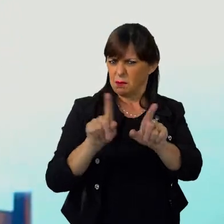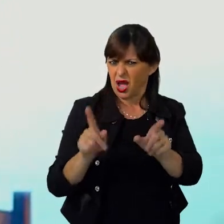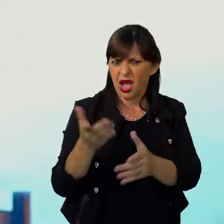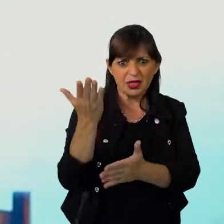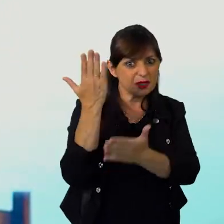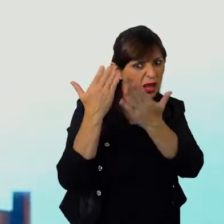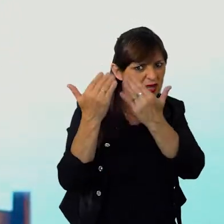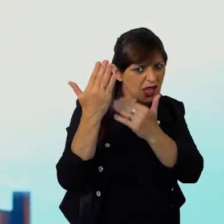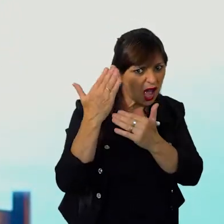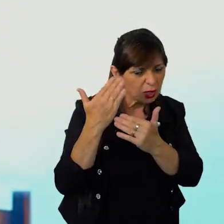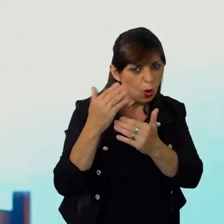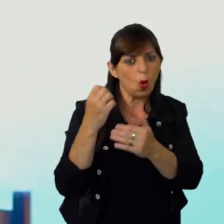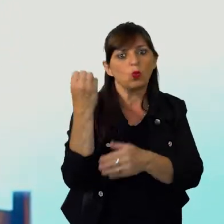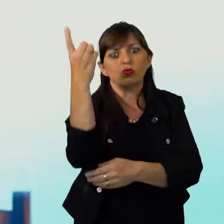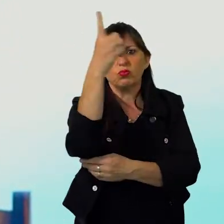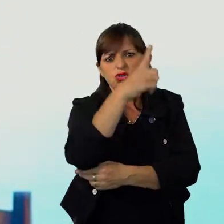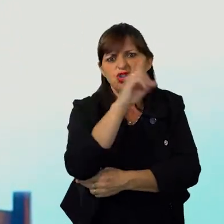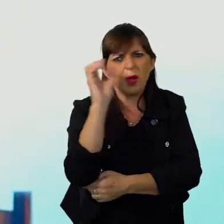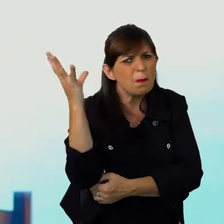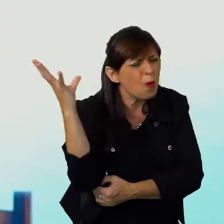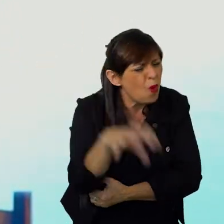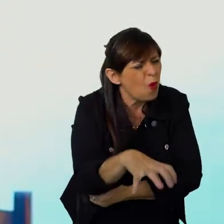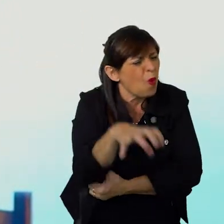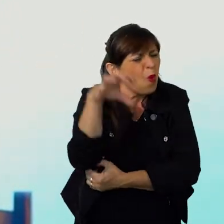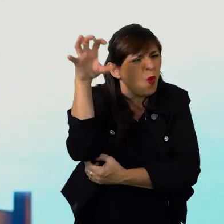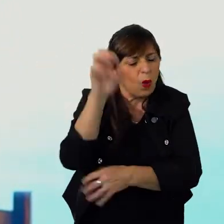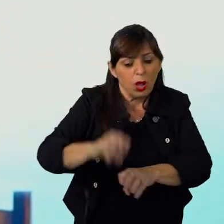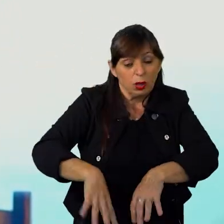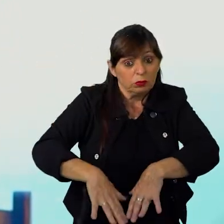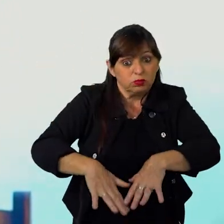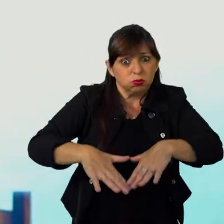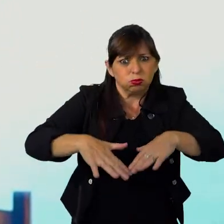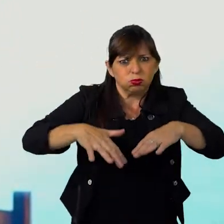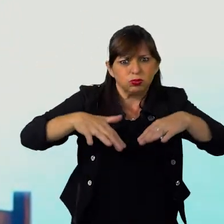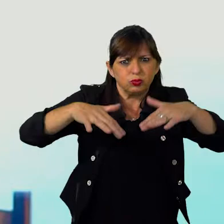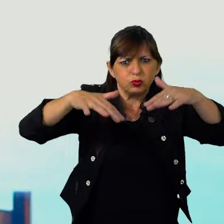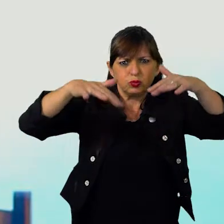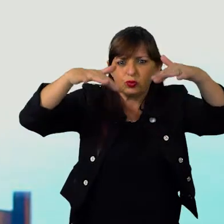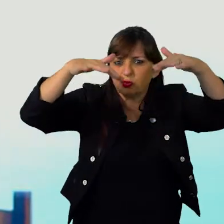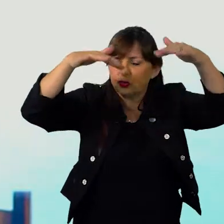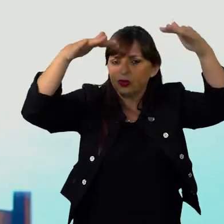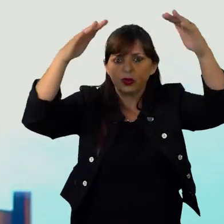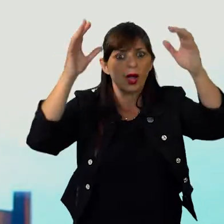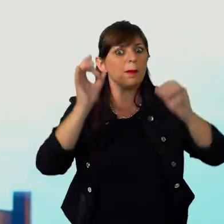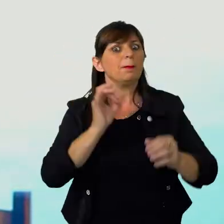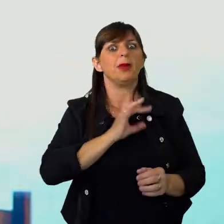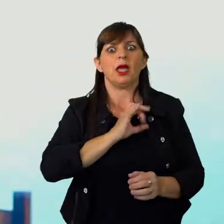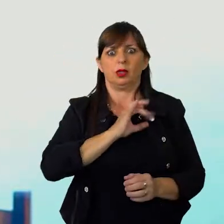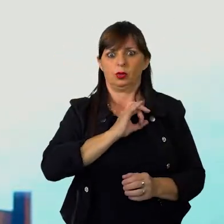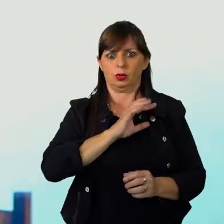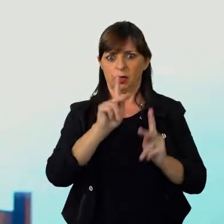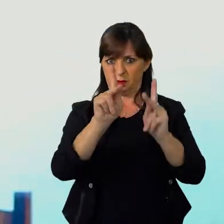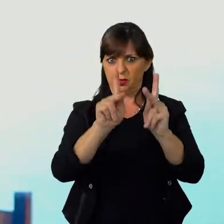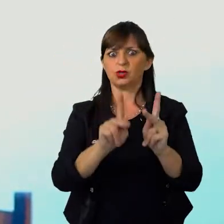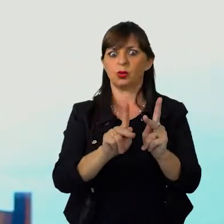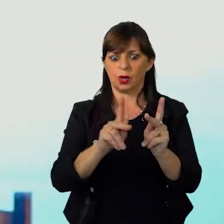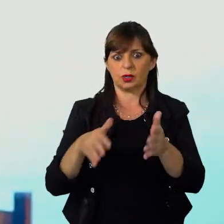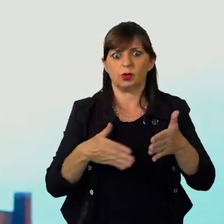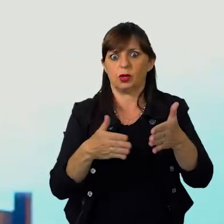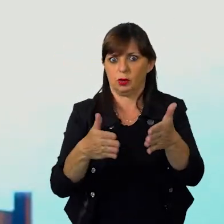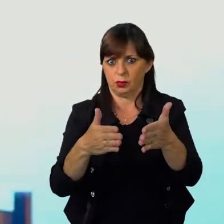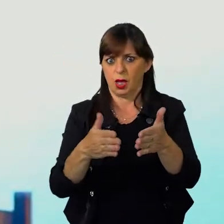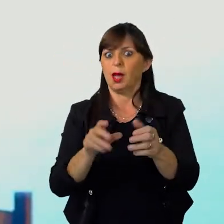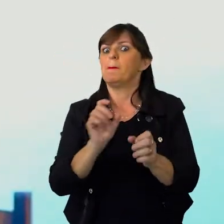dava um certo medo aos bons ser teu pai comentou sobre isso né na na entrevista nós fizemos Seu Pedro mestre